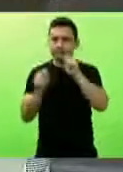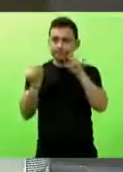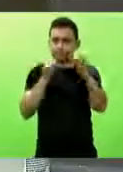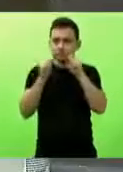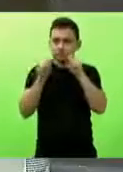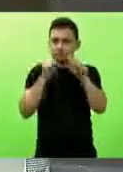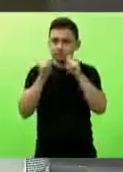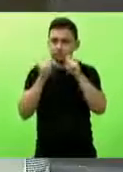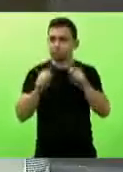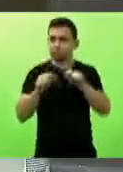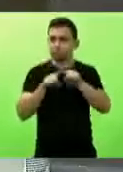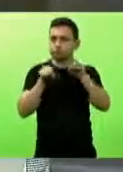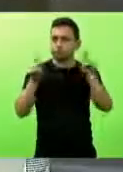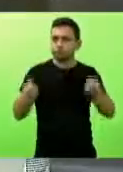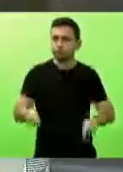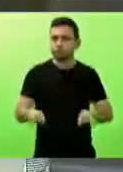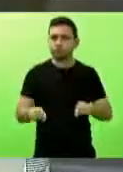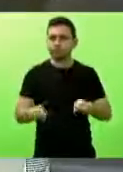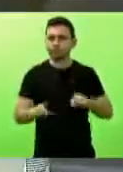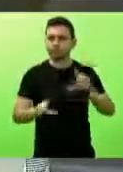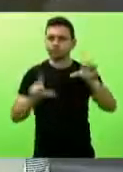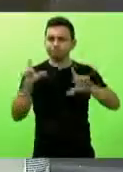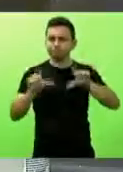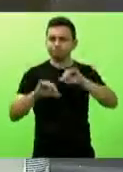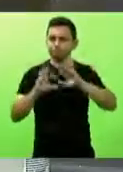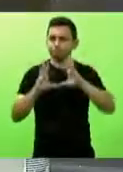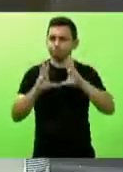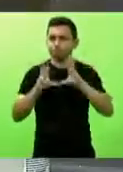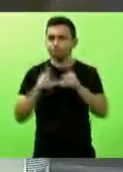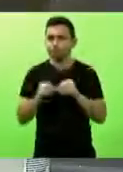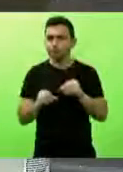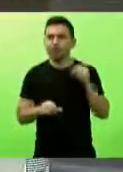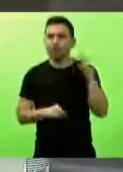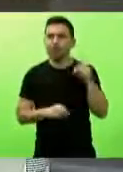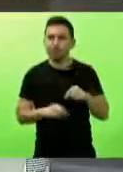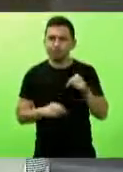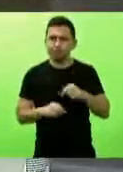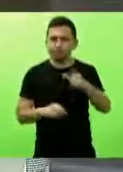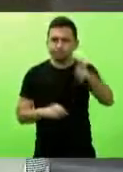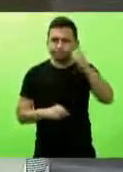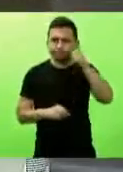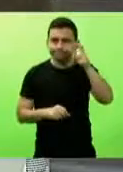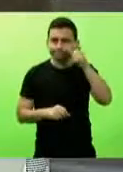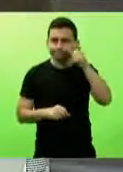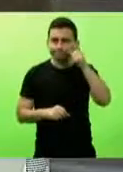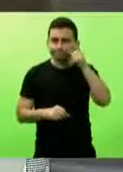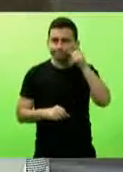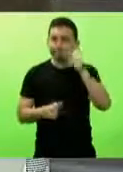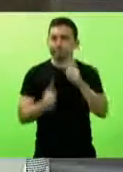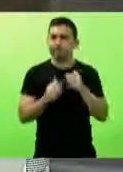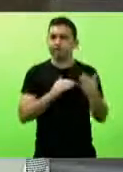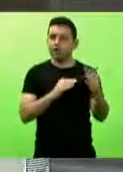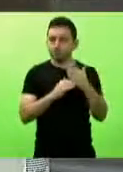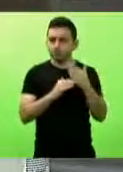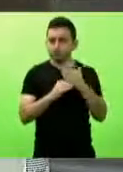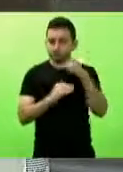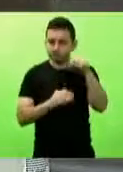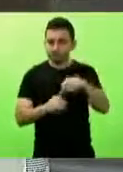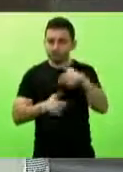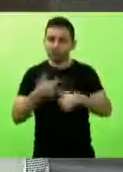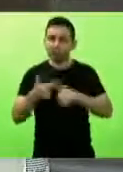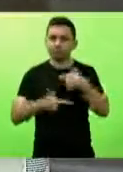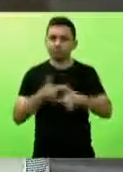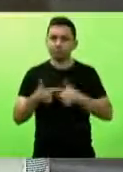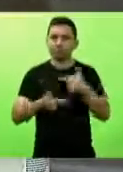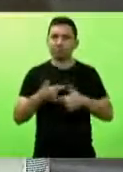assessores, colaboradores, a imprensa, enfim, todos que têm acompanhado e nos ajudado nesse trabalho